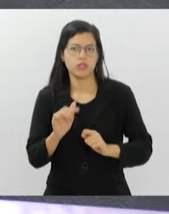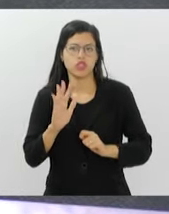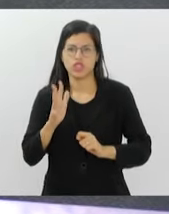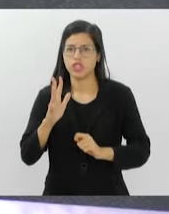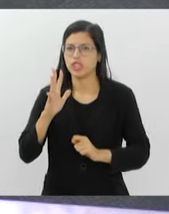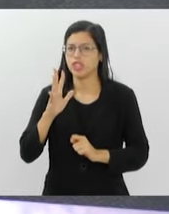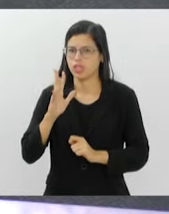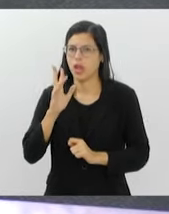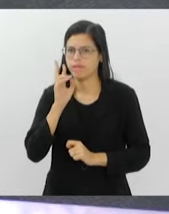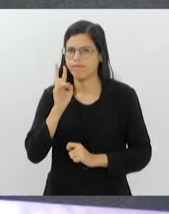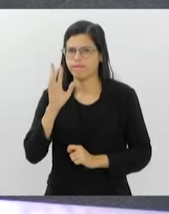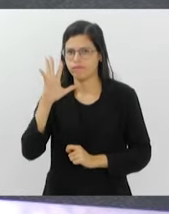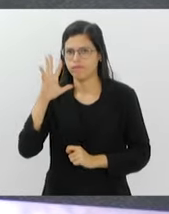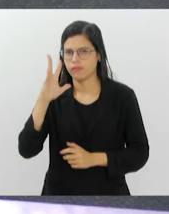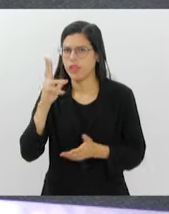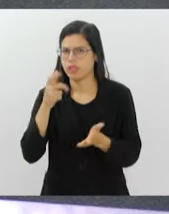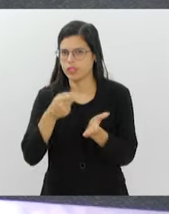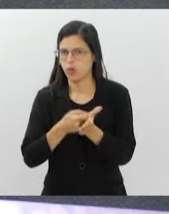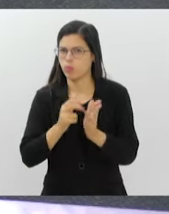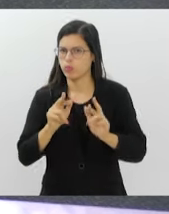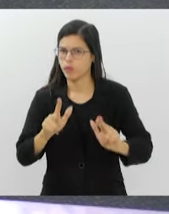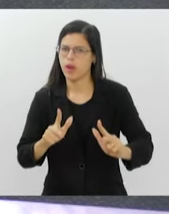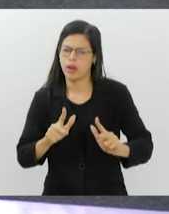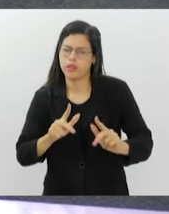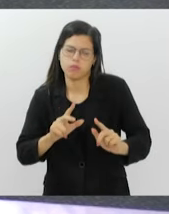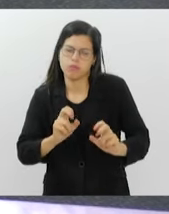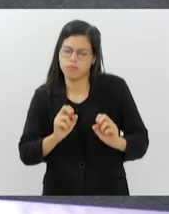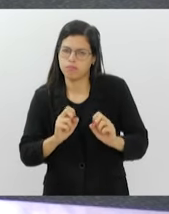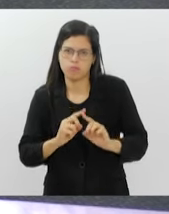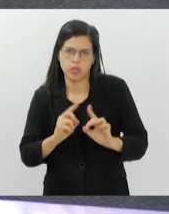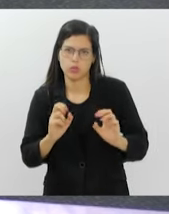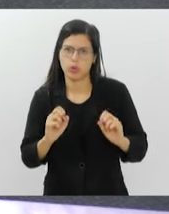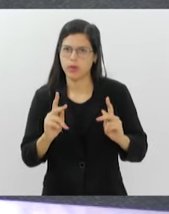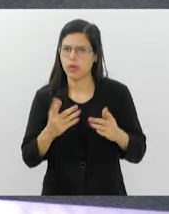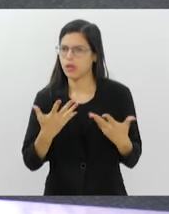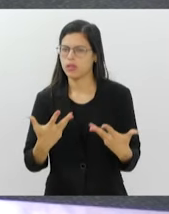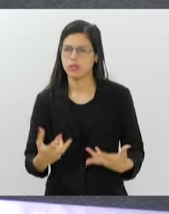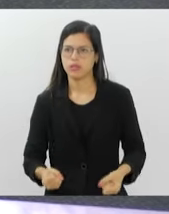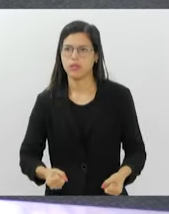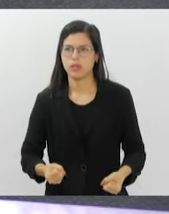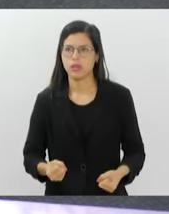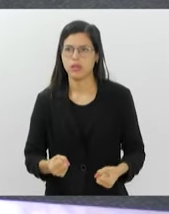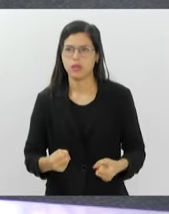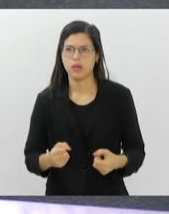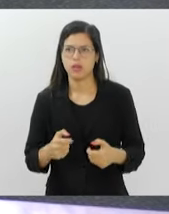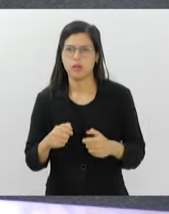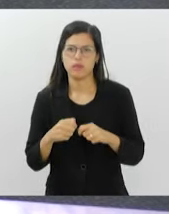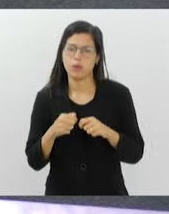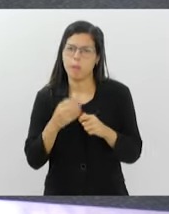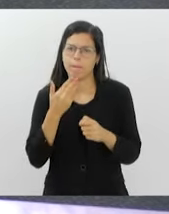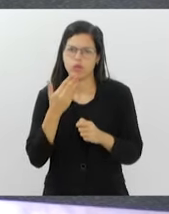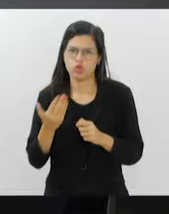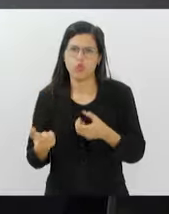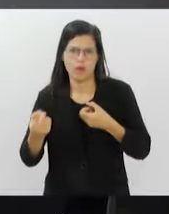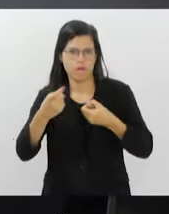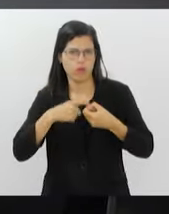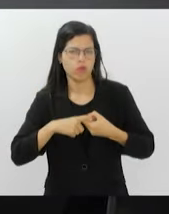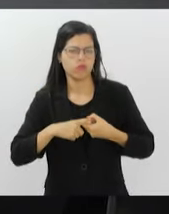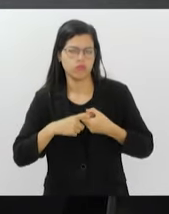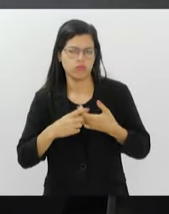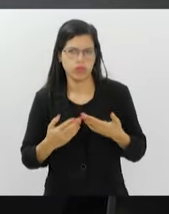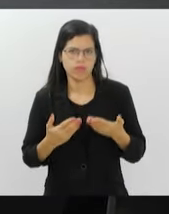diferentes mas vou acatar a decisão eh fazer apenas a ponderação que ele retorne muito obrigada Presidente PR